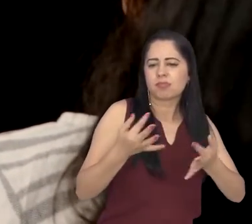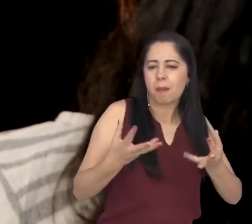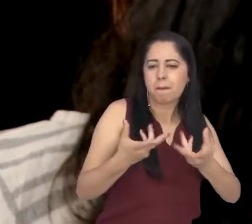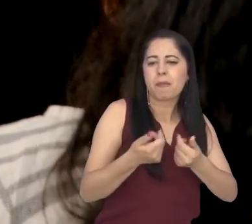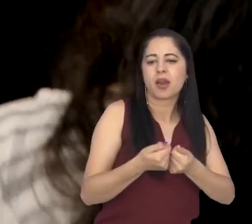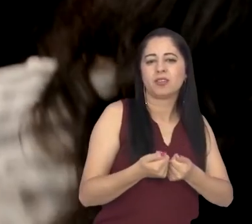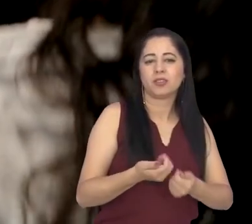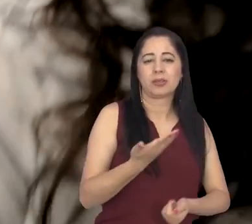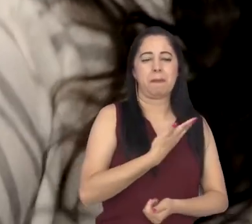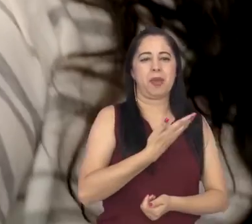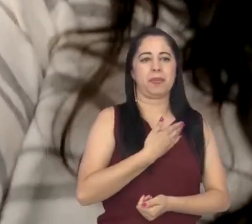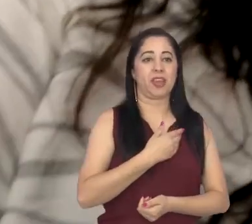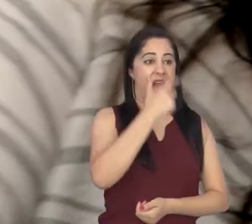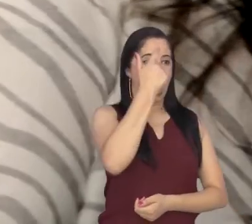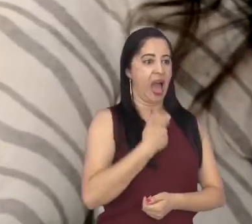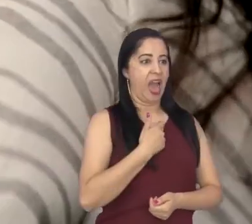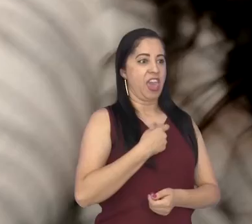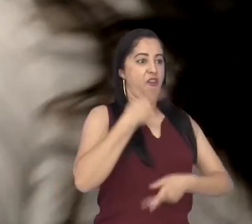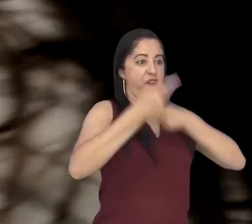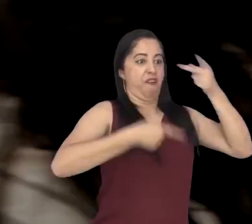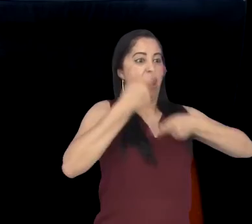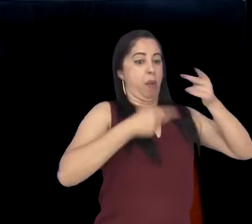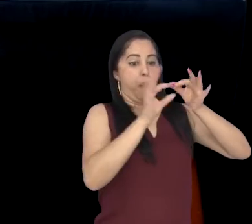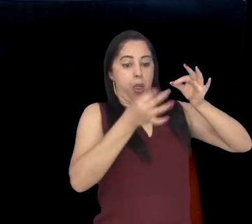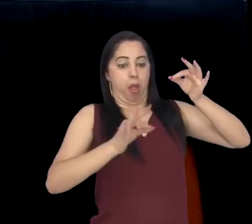falo muito rápido, eu falo que ele fala muito mole.